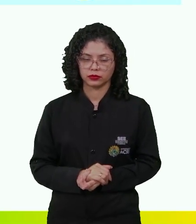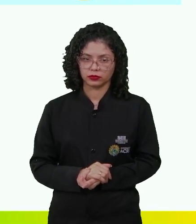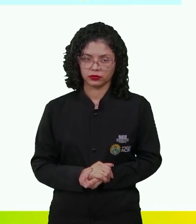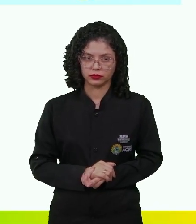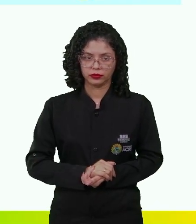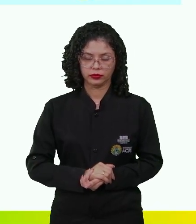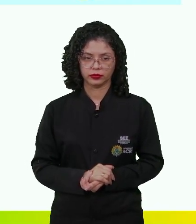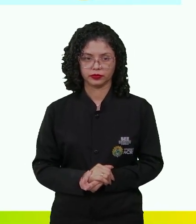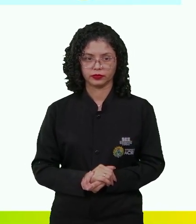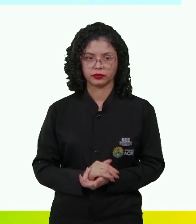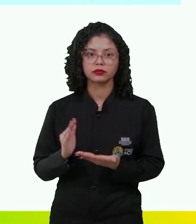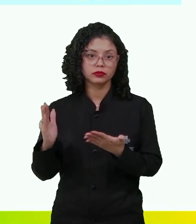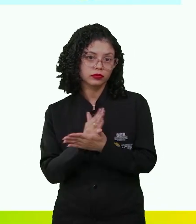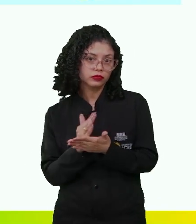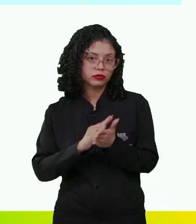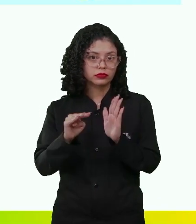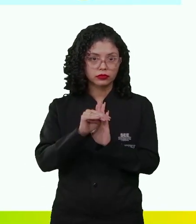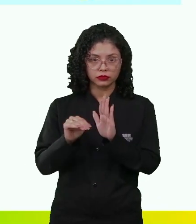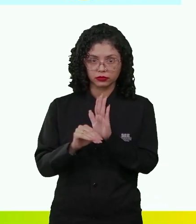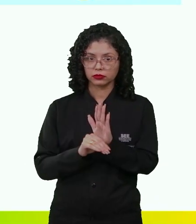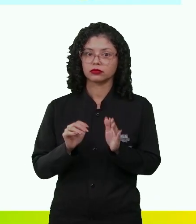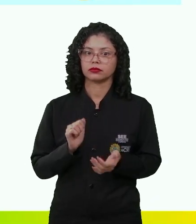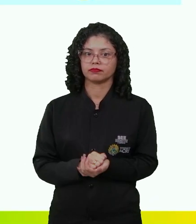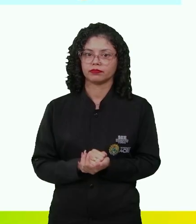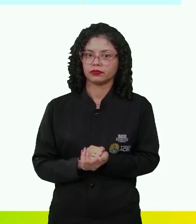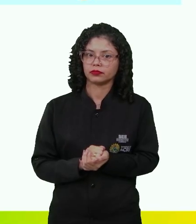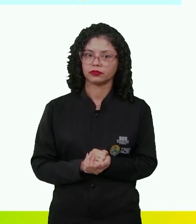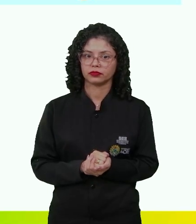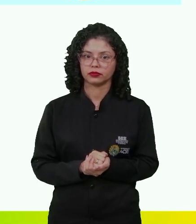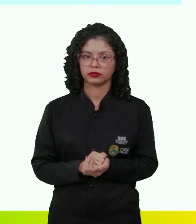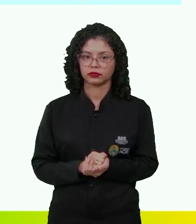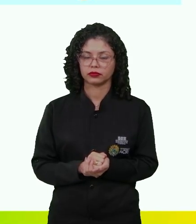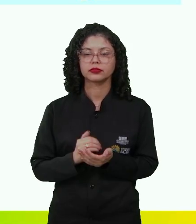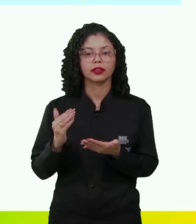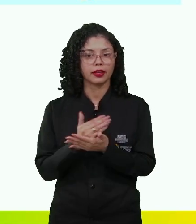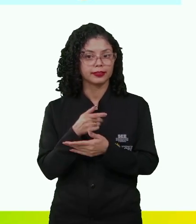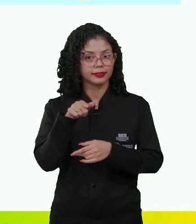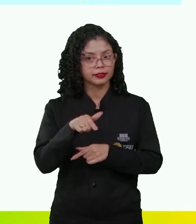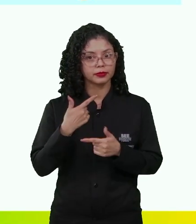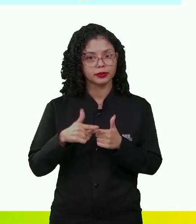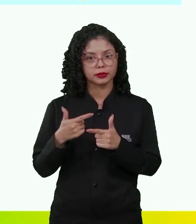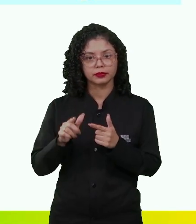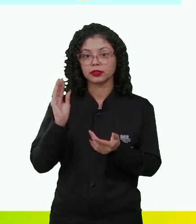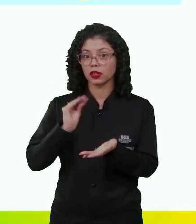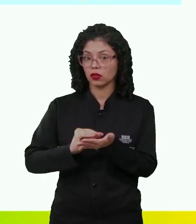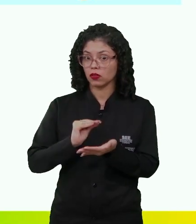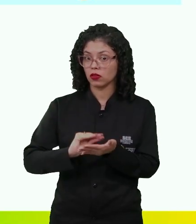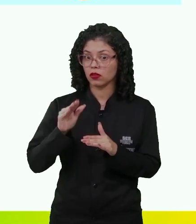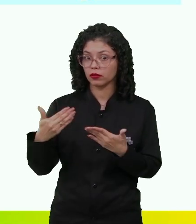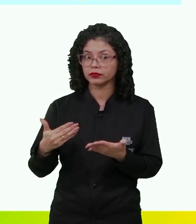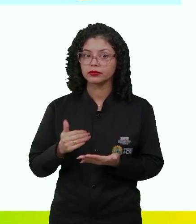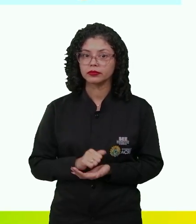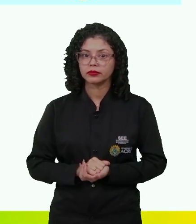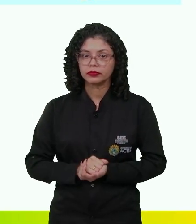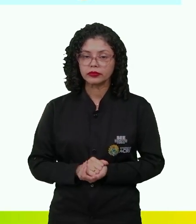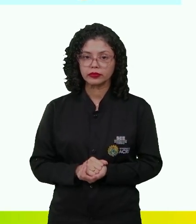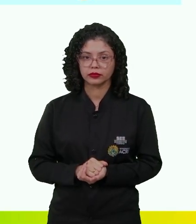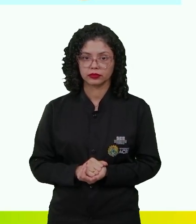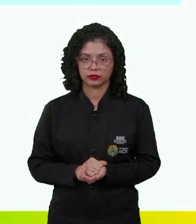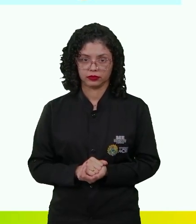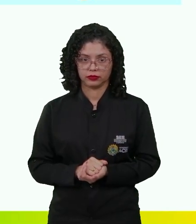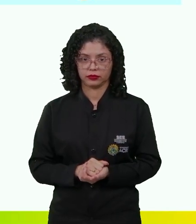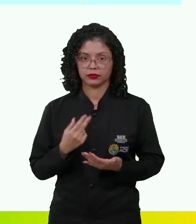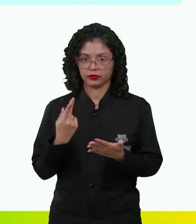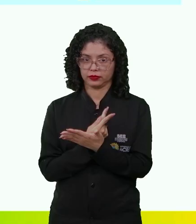é subdesenvolvido. As afirmativas abaixo correspondem a esses critérios, exceto, só tem